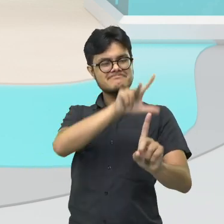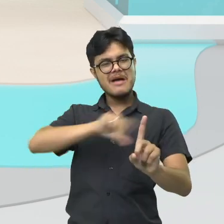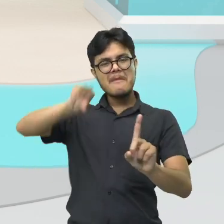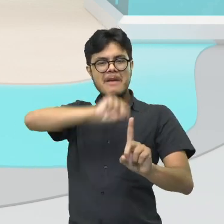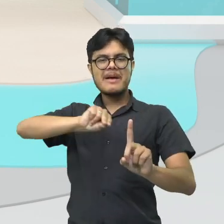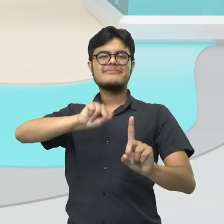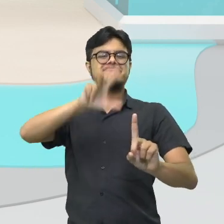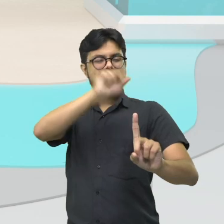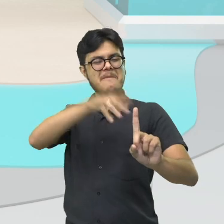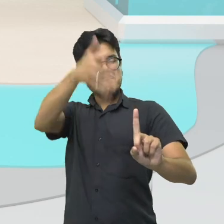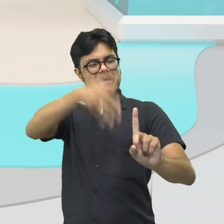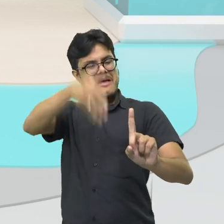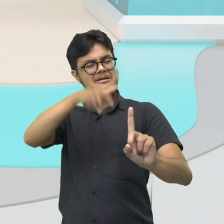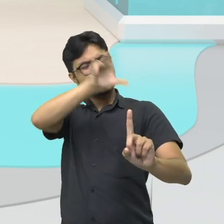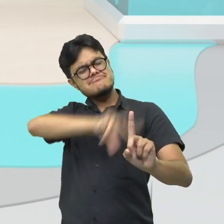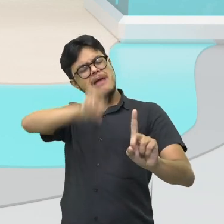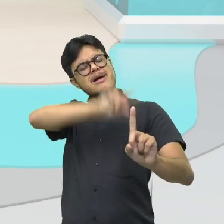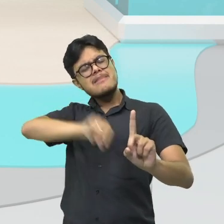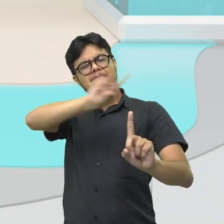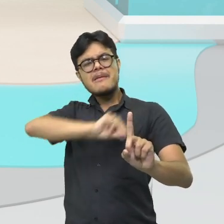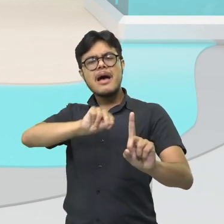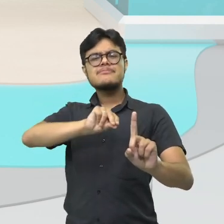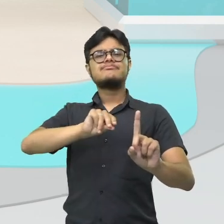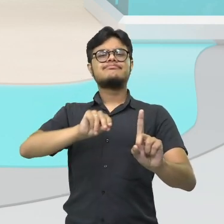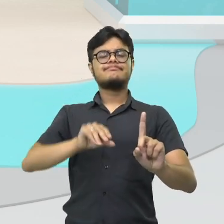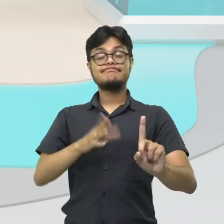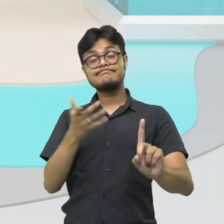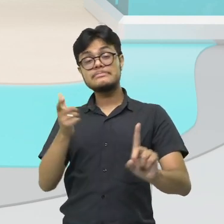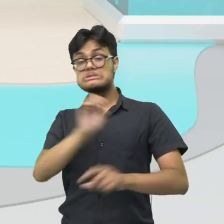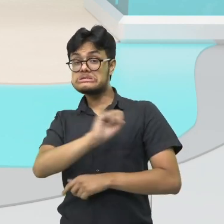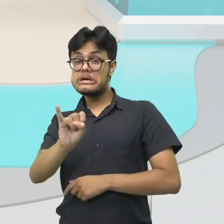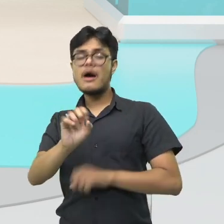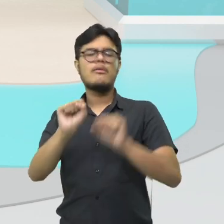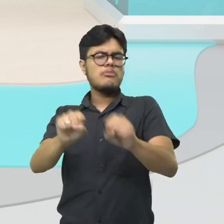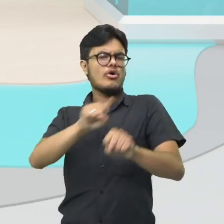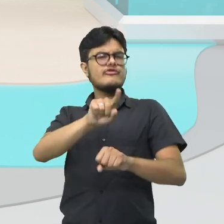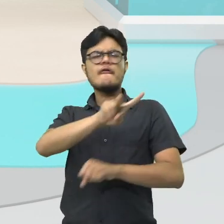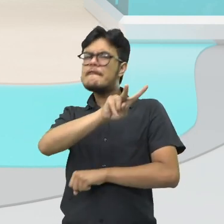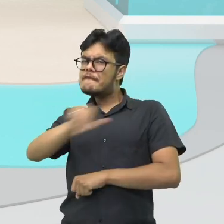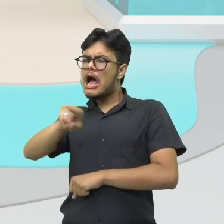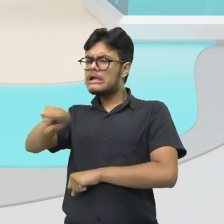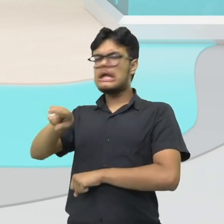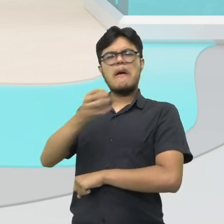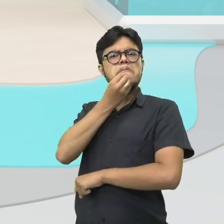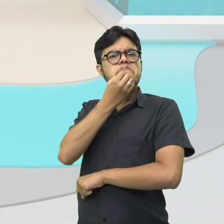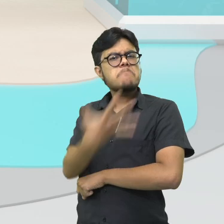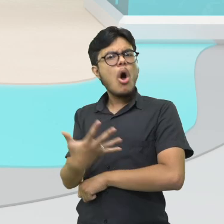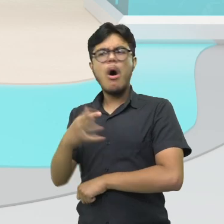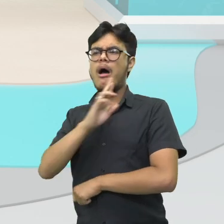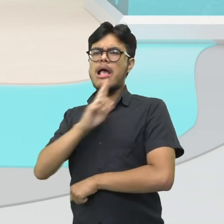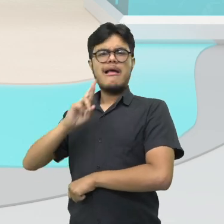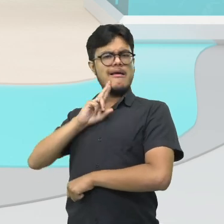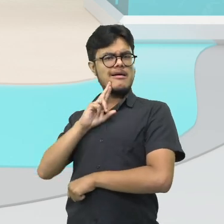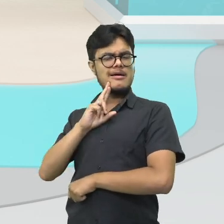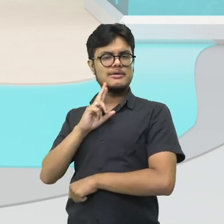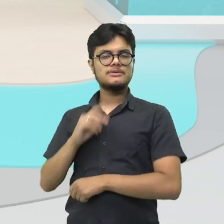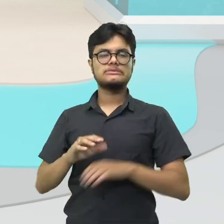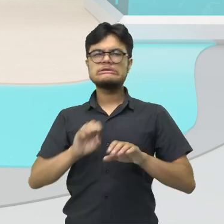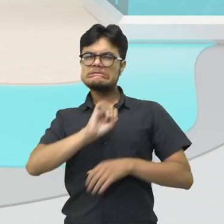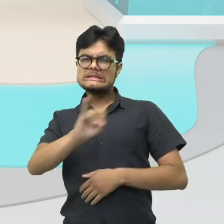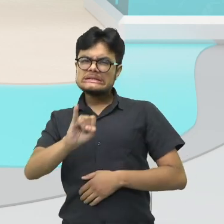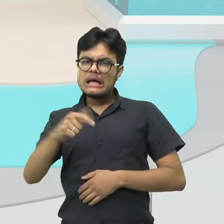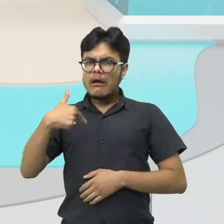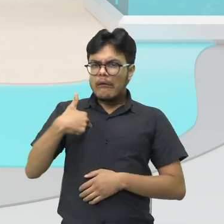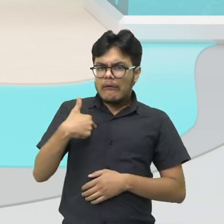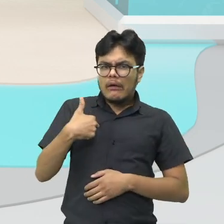vai convencer o seu leitor ou o seu ouvinte a conhecer o restaurante ou não. Ele chegou, experimentou, viu